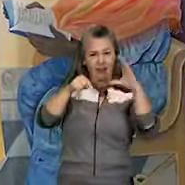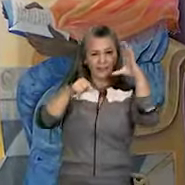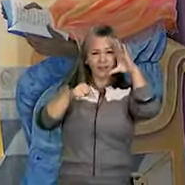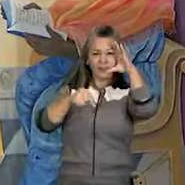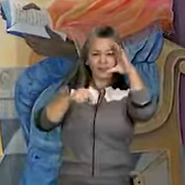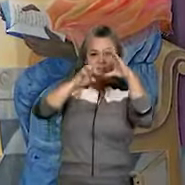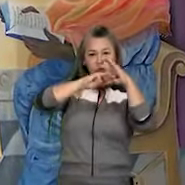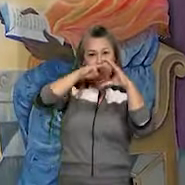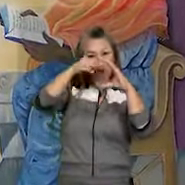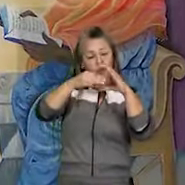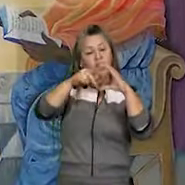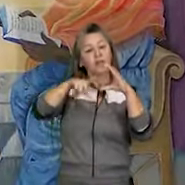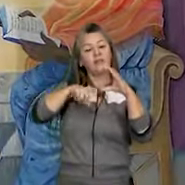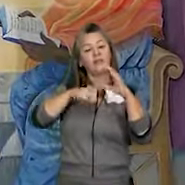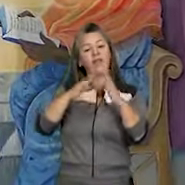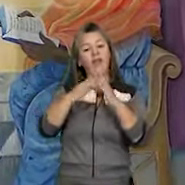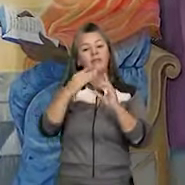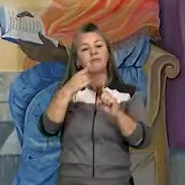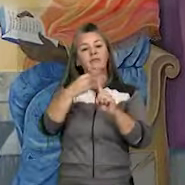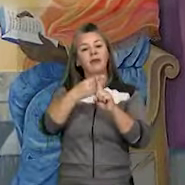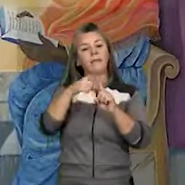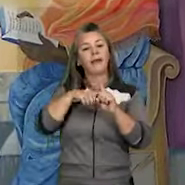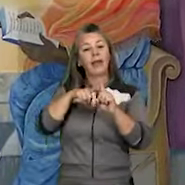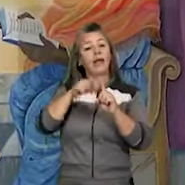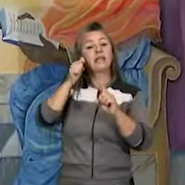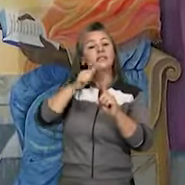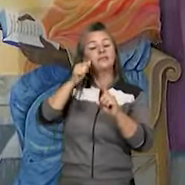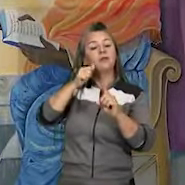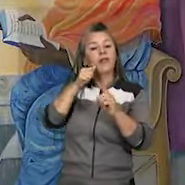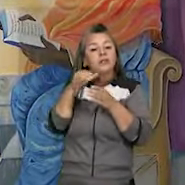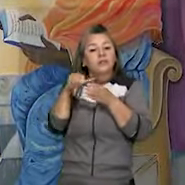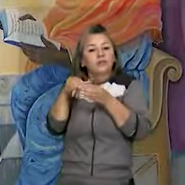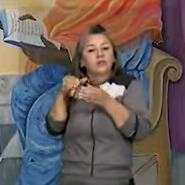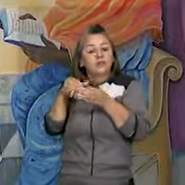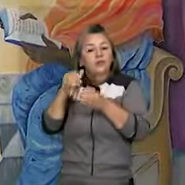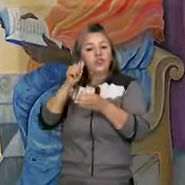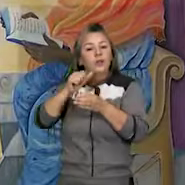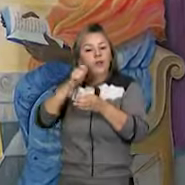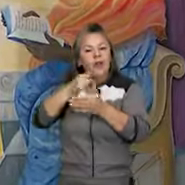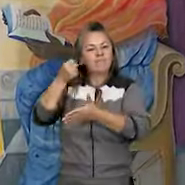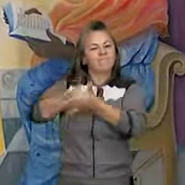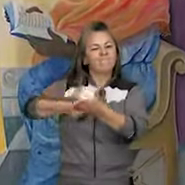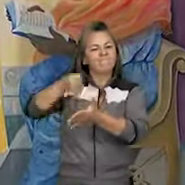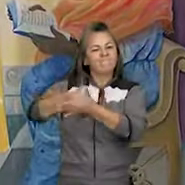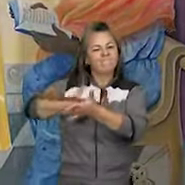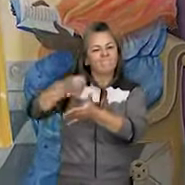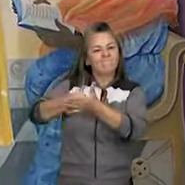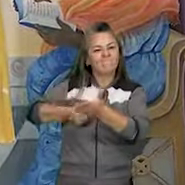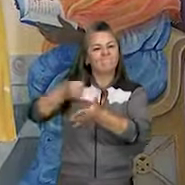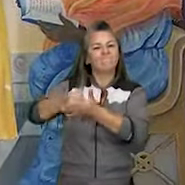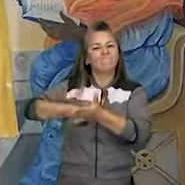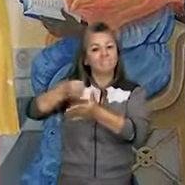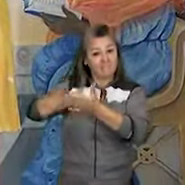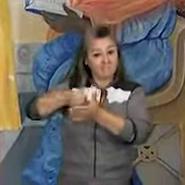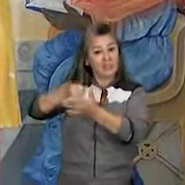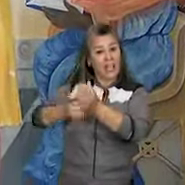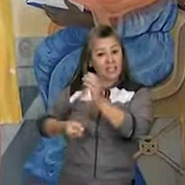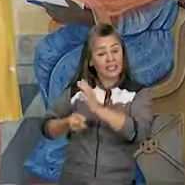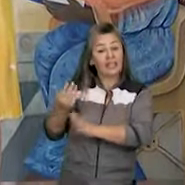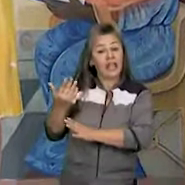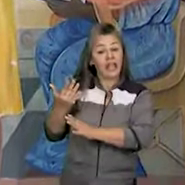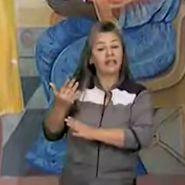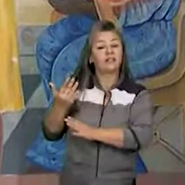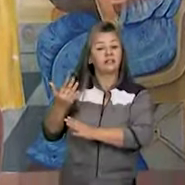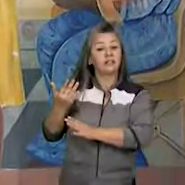entre elas ela foi aqui, né, conseguiu sair ali, né, do